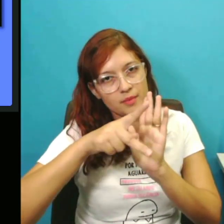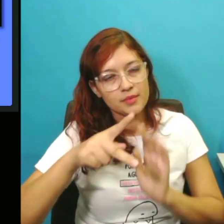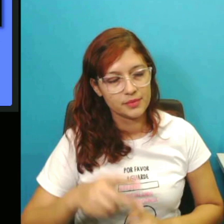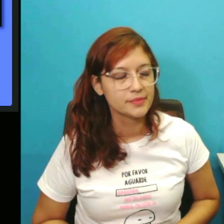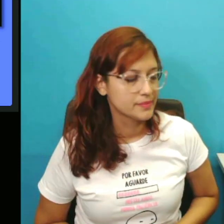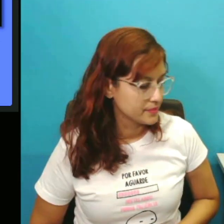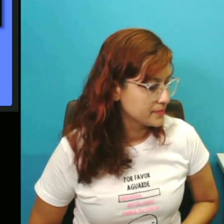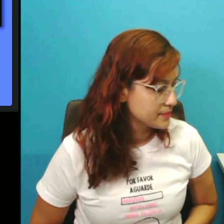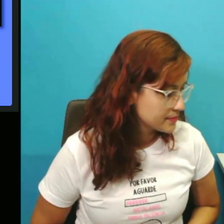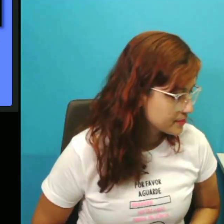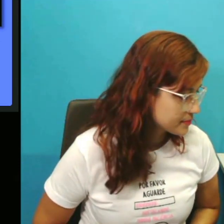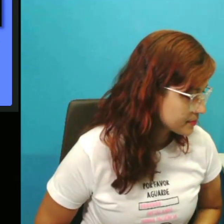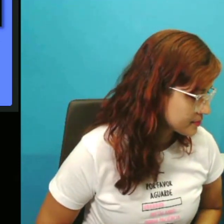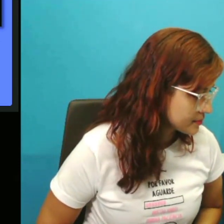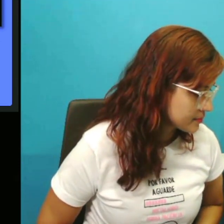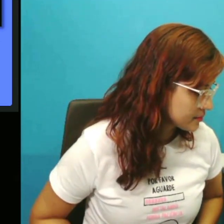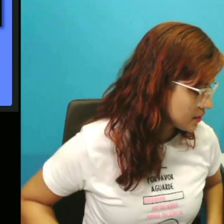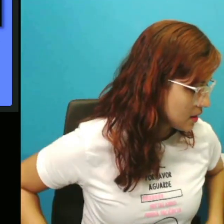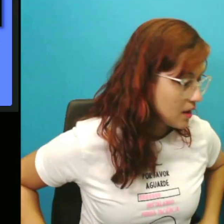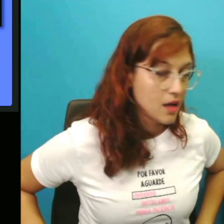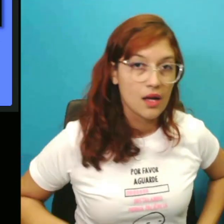laser especificamente.